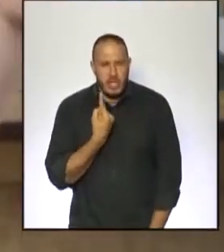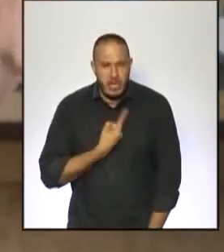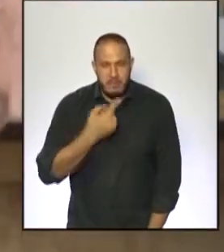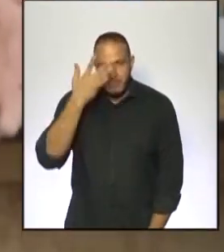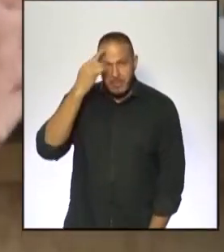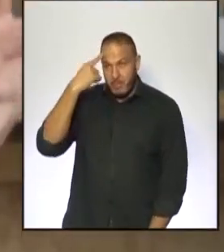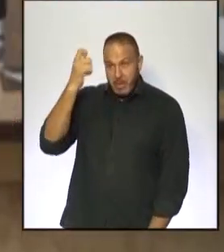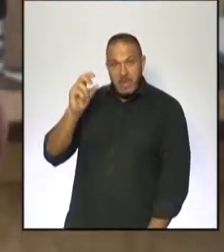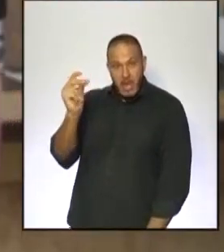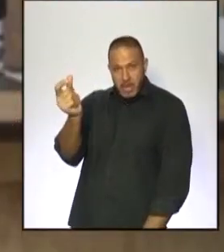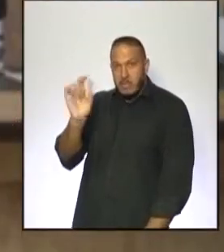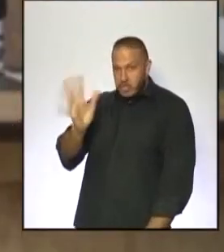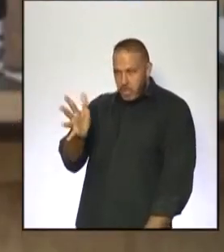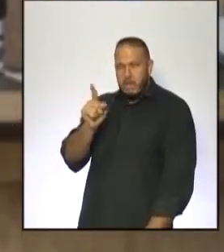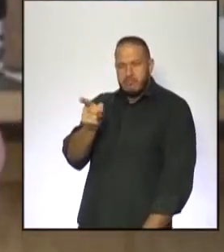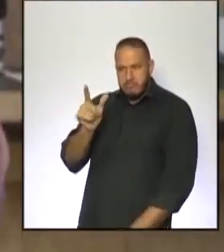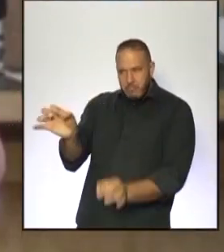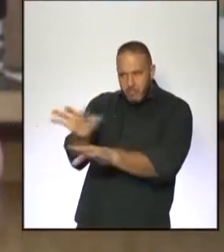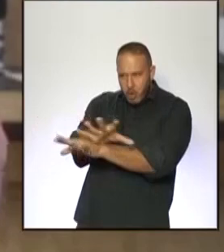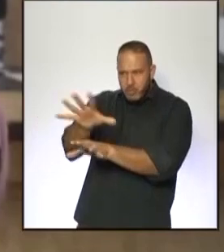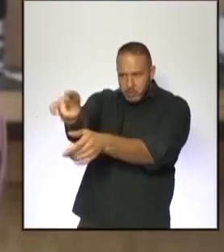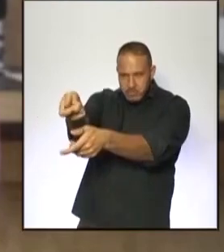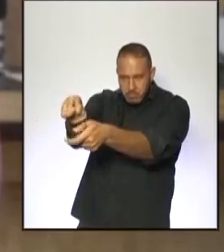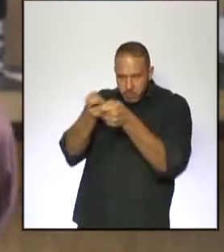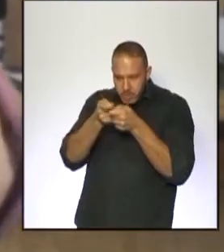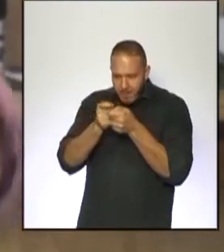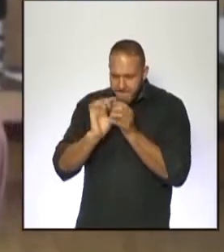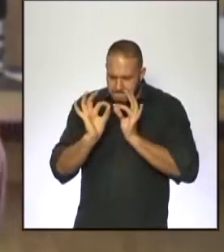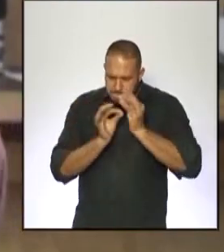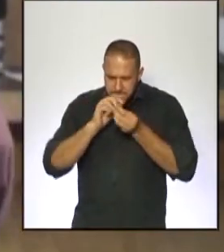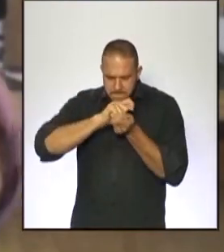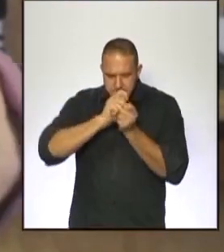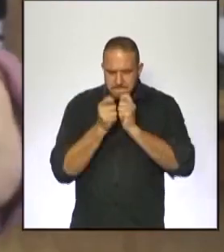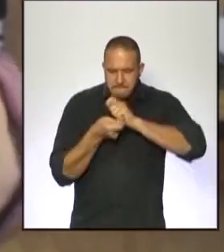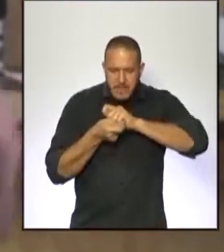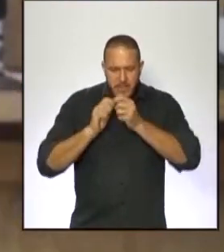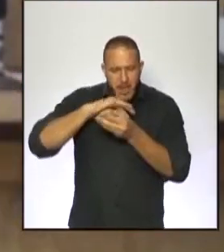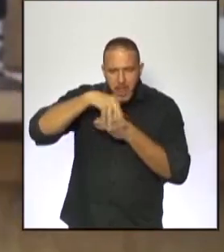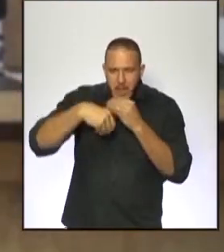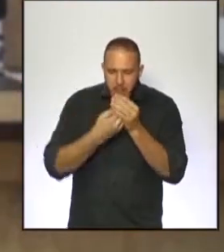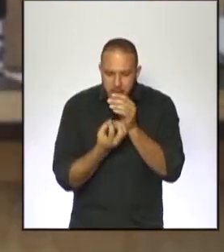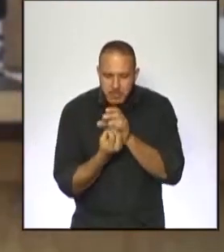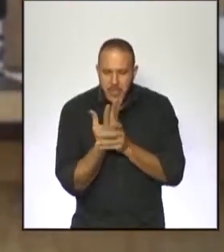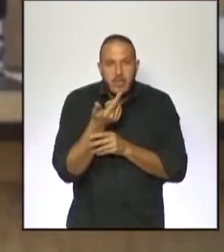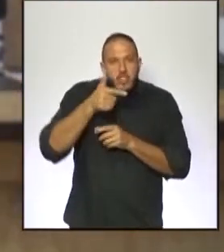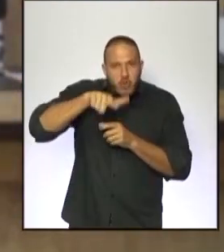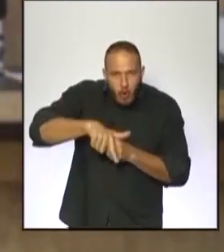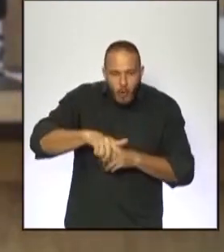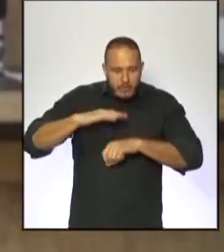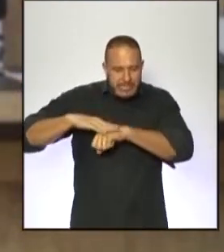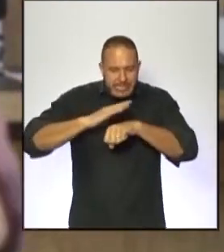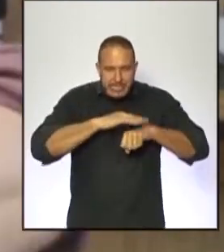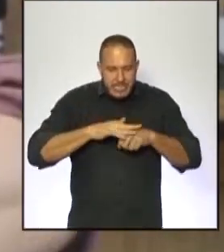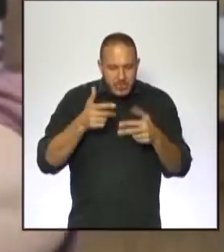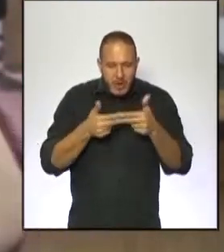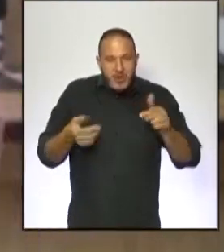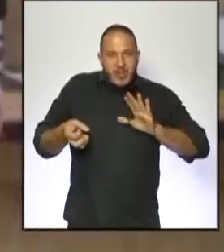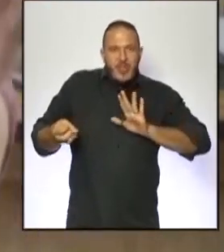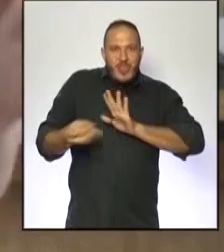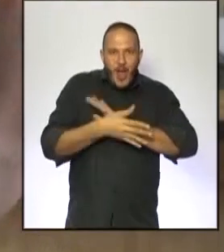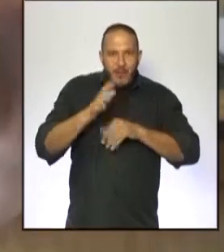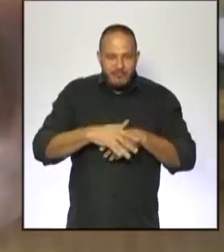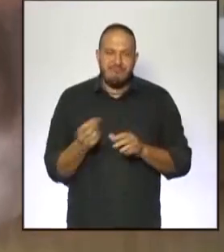uma ideia que já foi criada, puxar ela da rede, renovar a ideia, recriar, fazer uma coisa nova